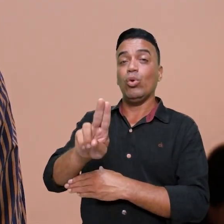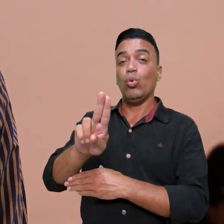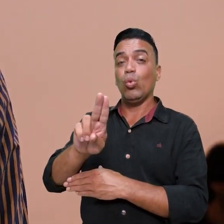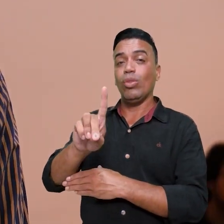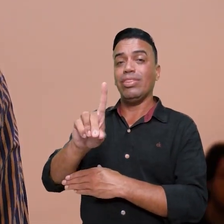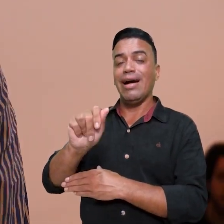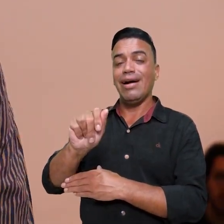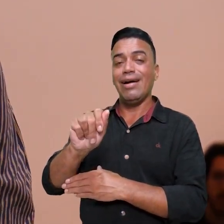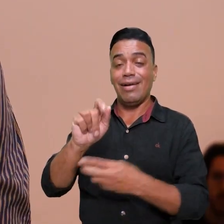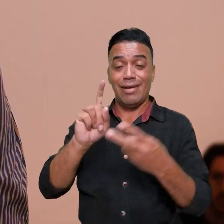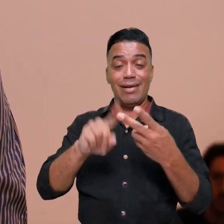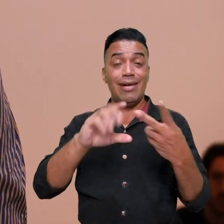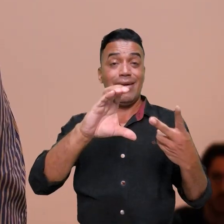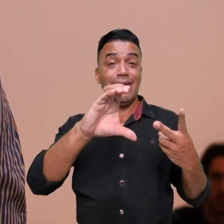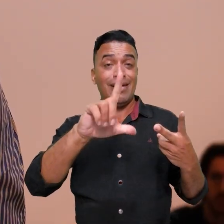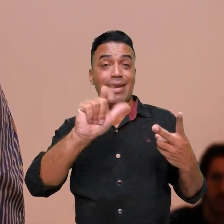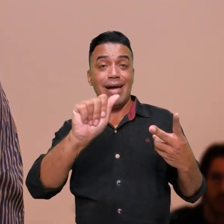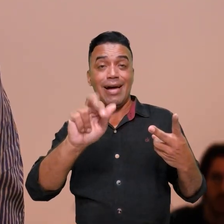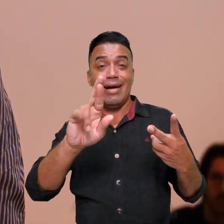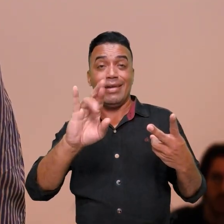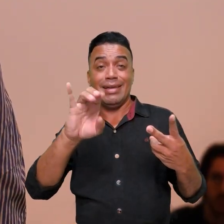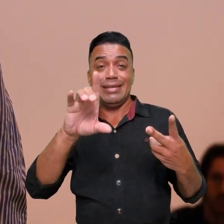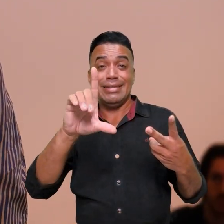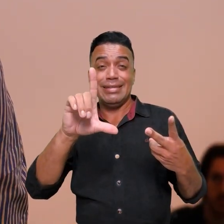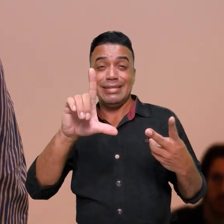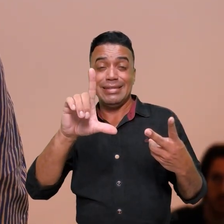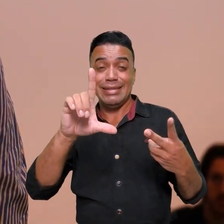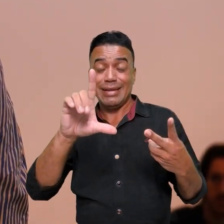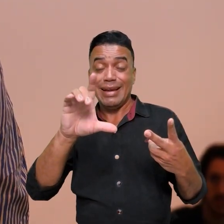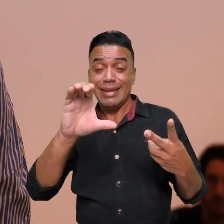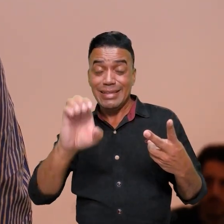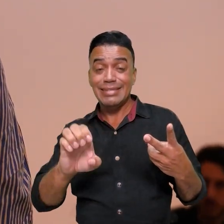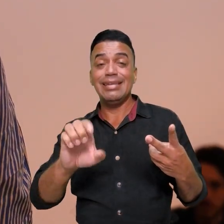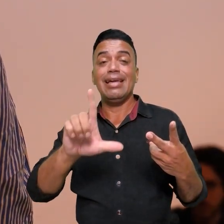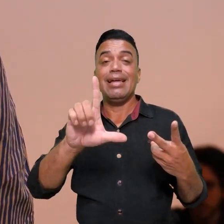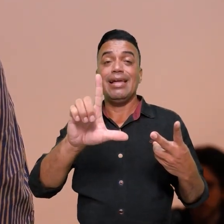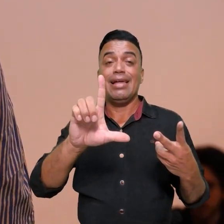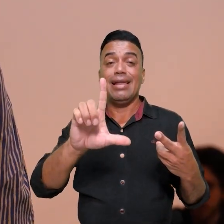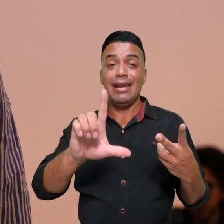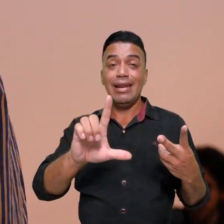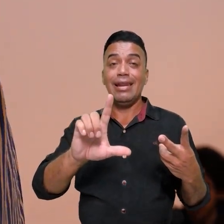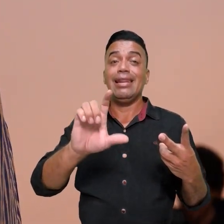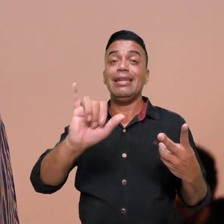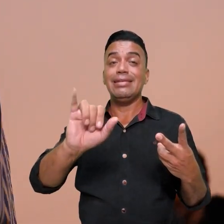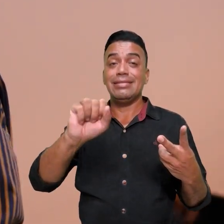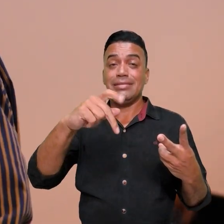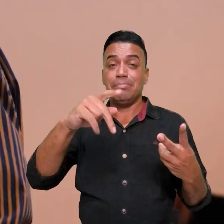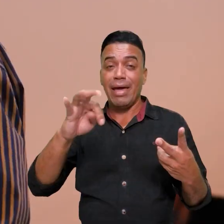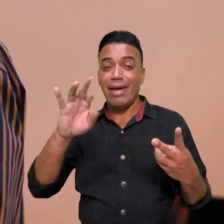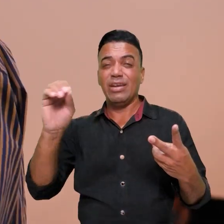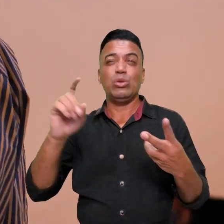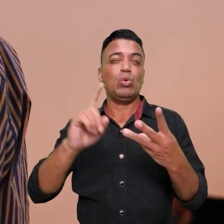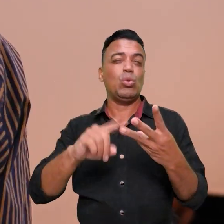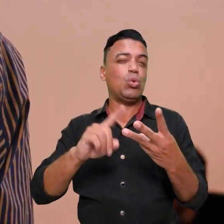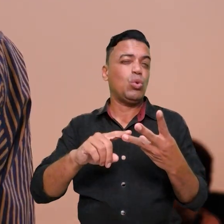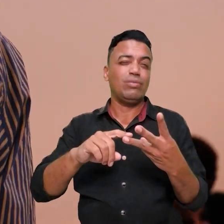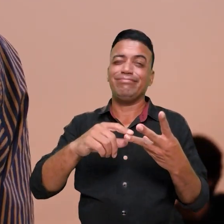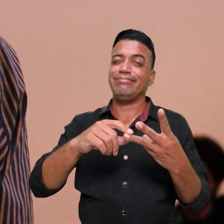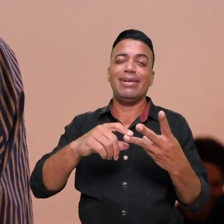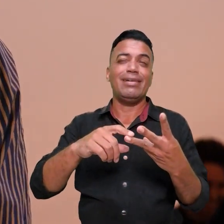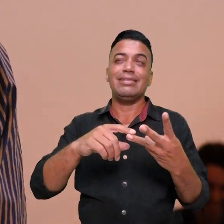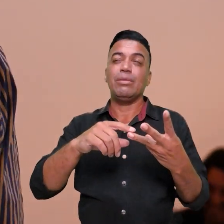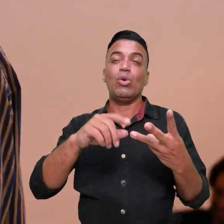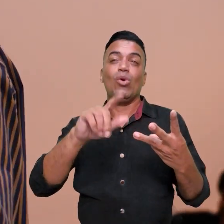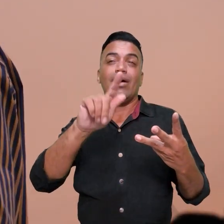nem Vinícius de Moraes, que dá até nome para uma rua onde foi feito Garota de Ipanema. Então,